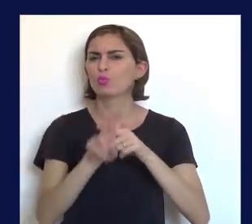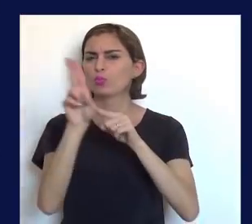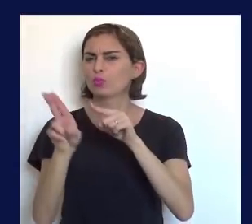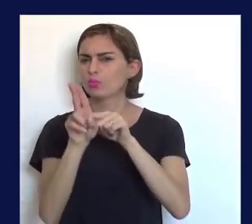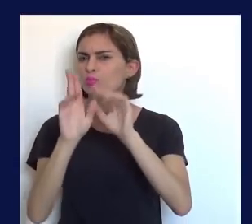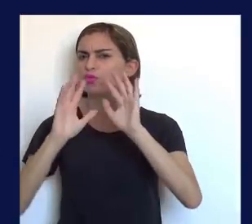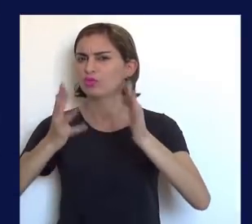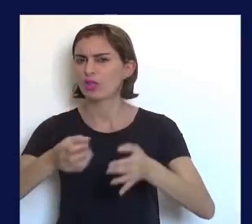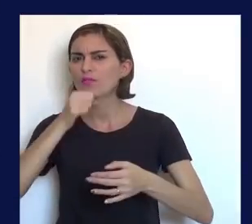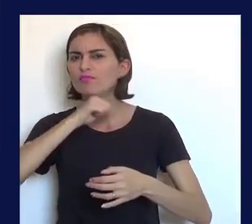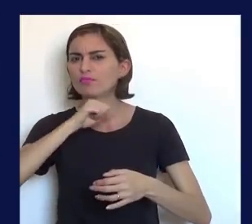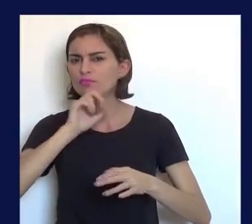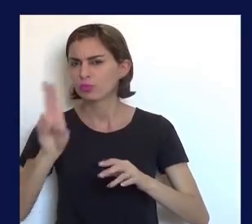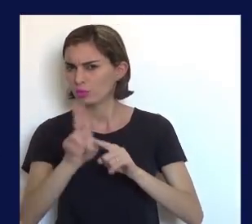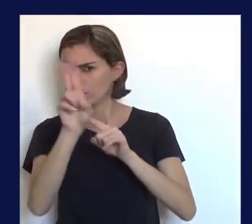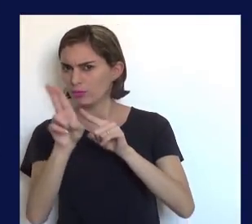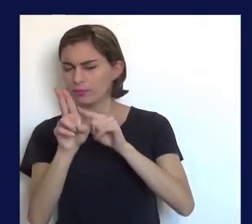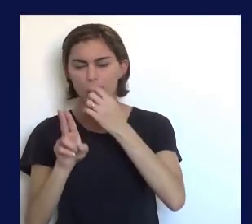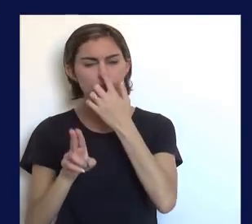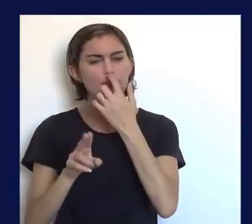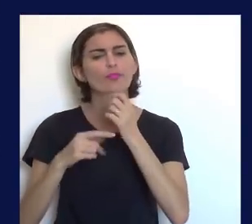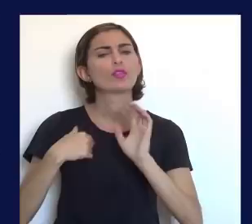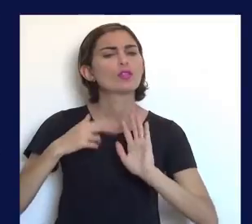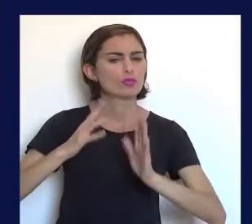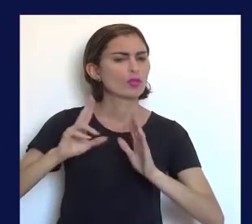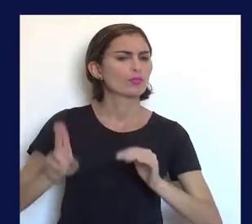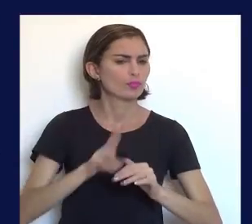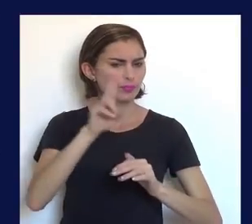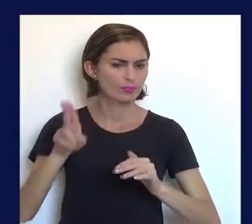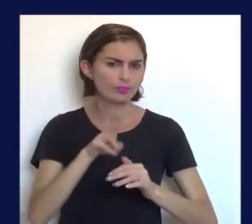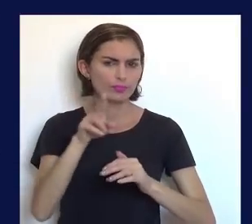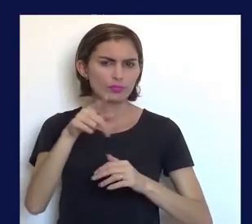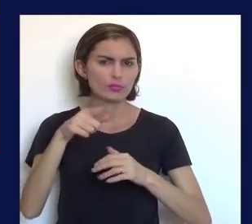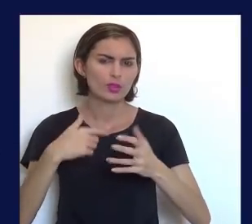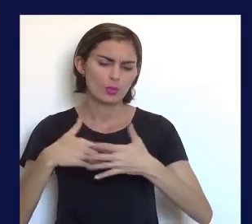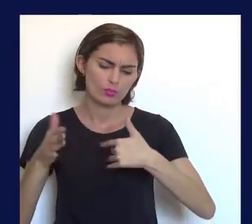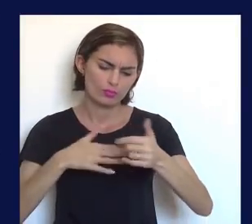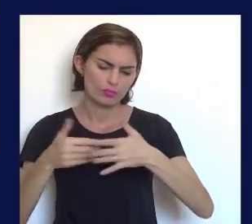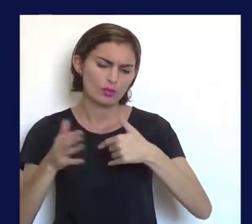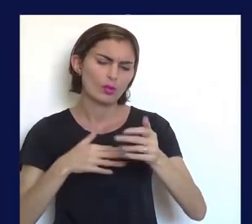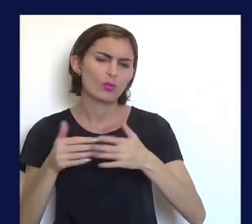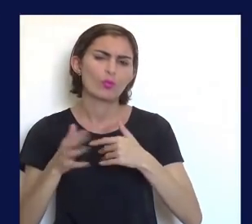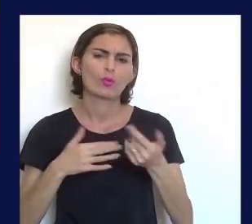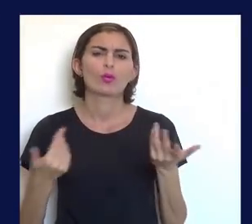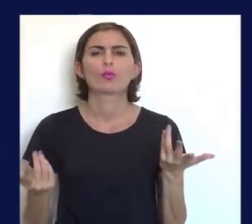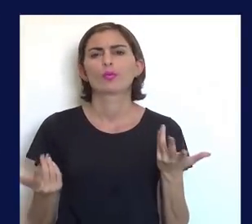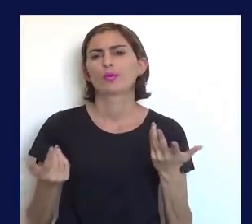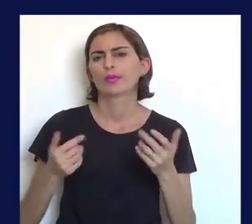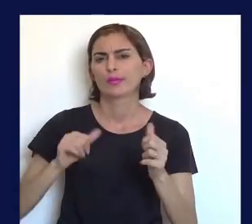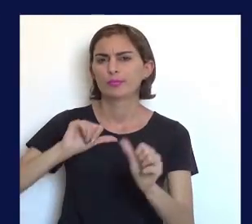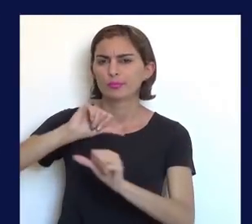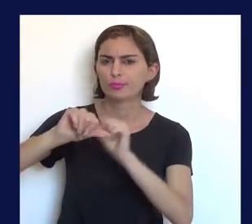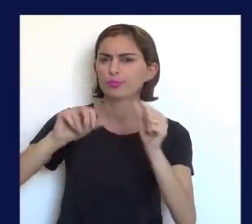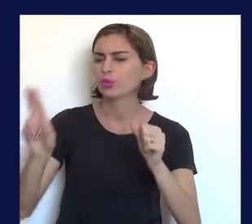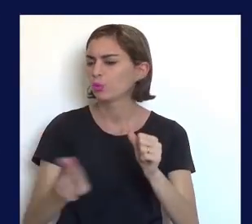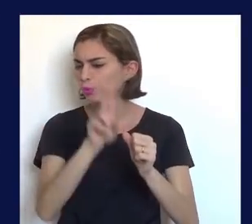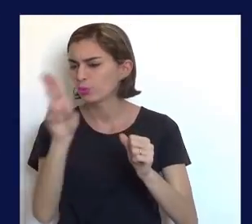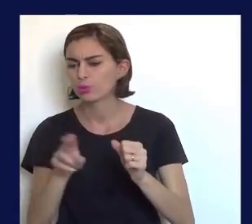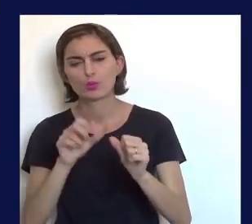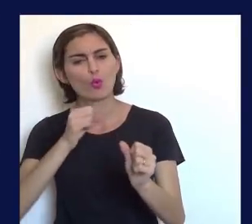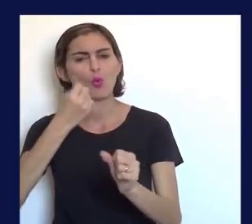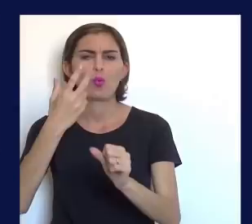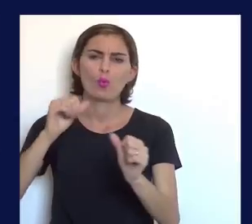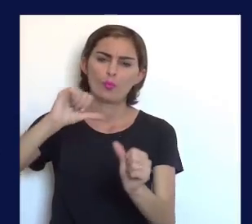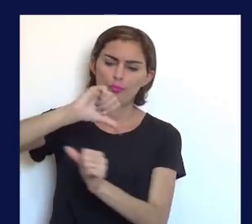foram submetidos, tá? Olha a tela. São os pneus que foram submetidos a qualquer tipo de uso e